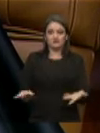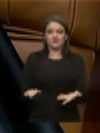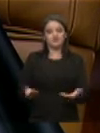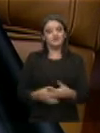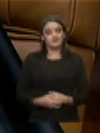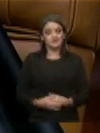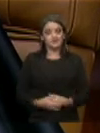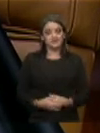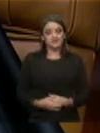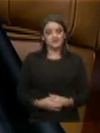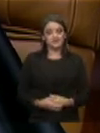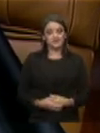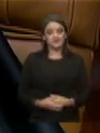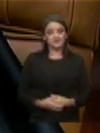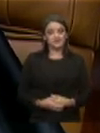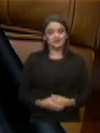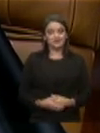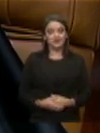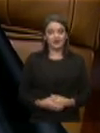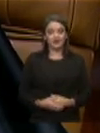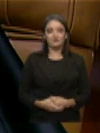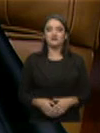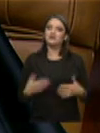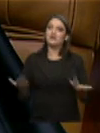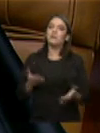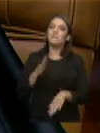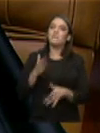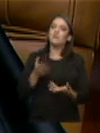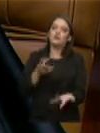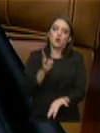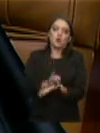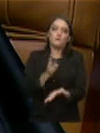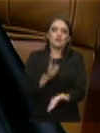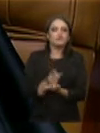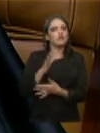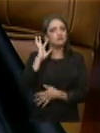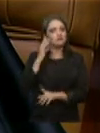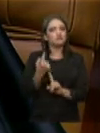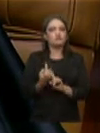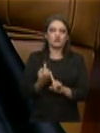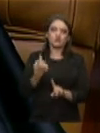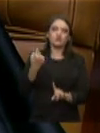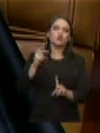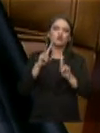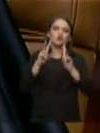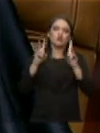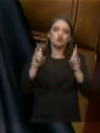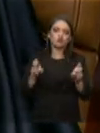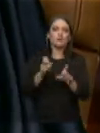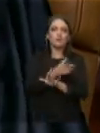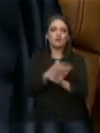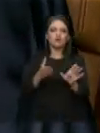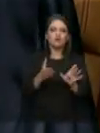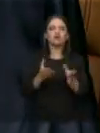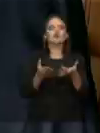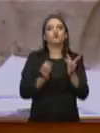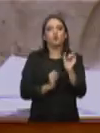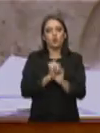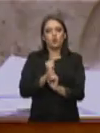Mantenho, no mais, a posição que externara relativamente à anterioridade, tanto anual quanto